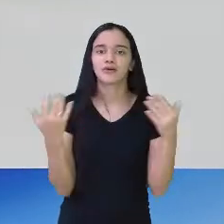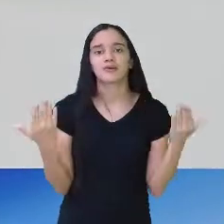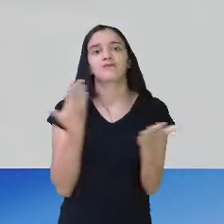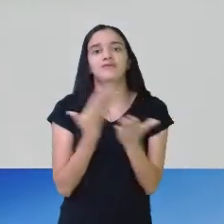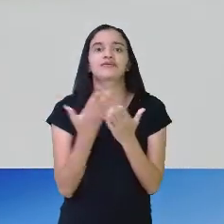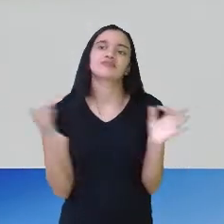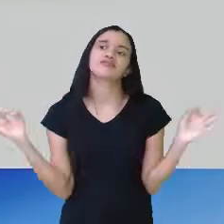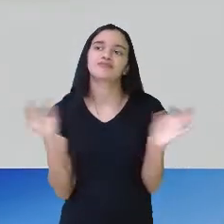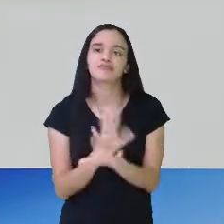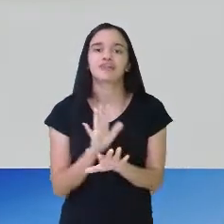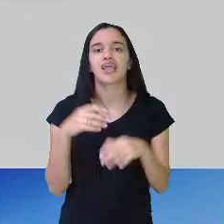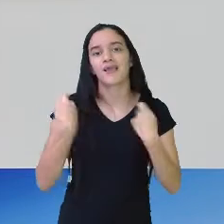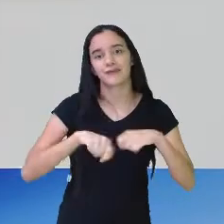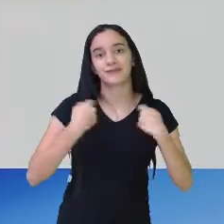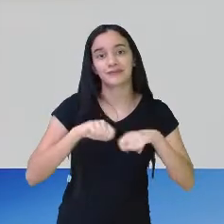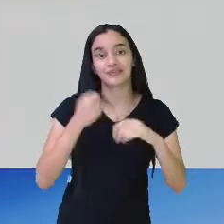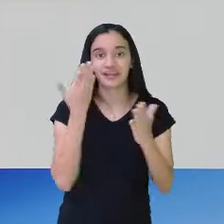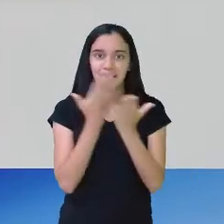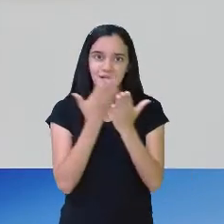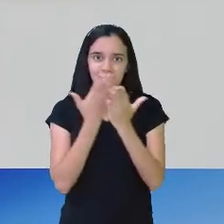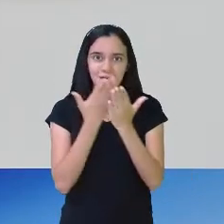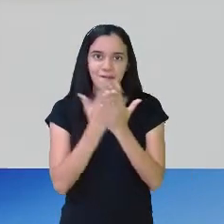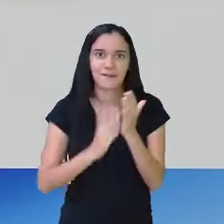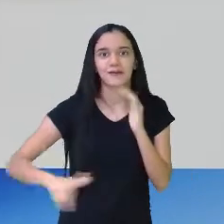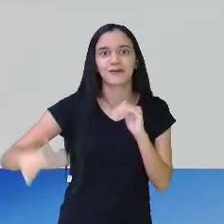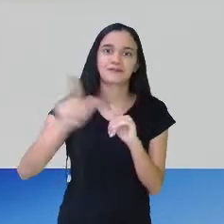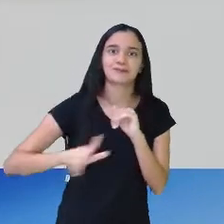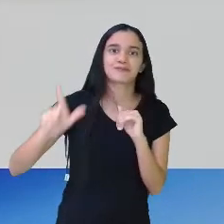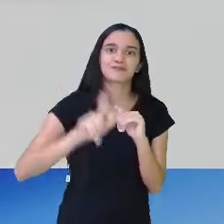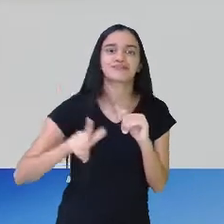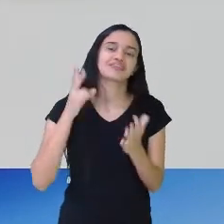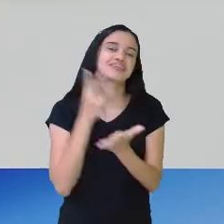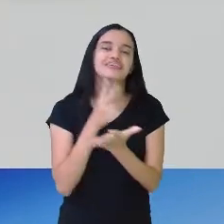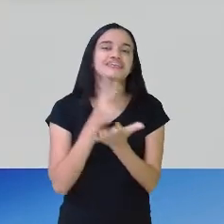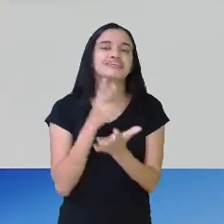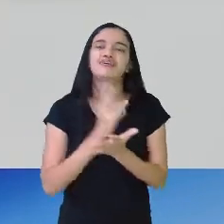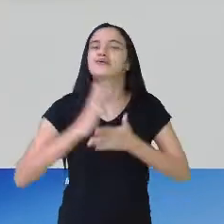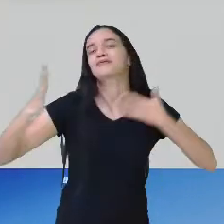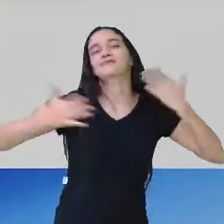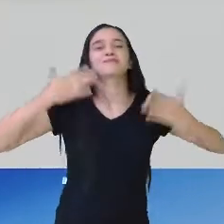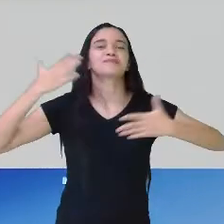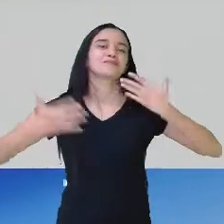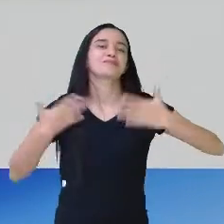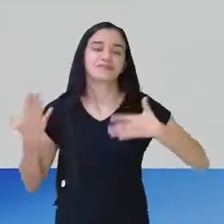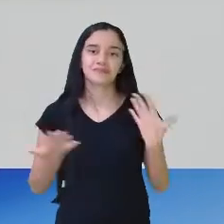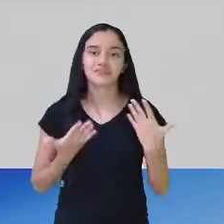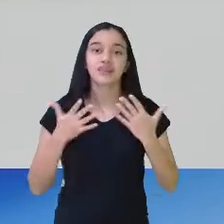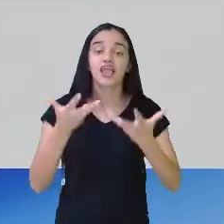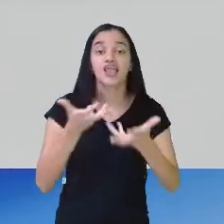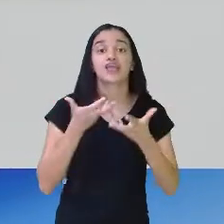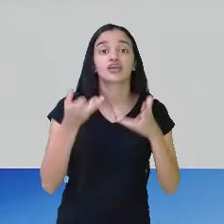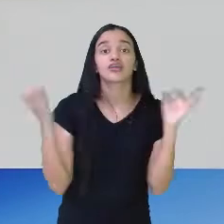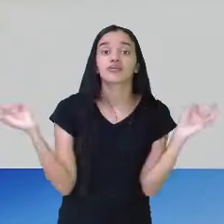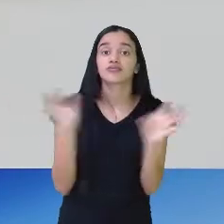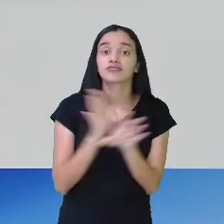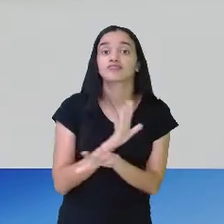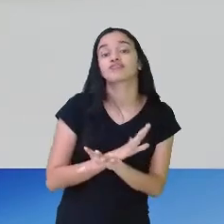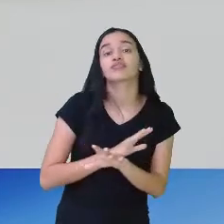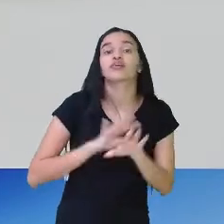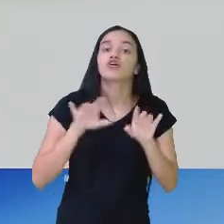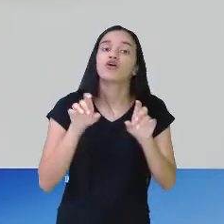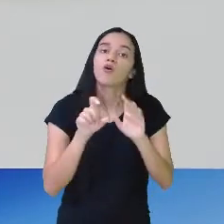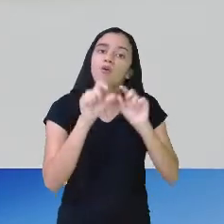de hoje, e eu preciso confessar que essas aulas de literatura são sempre, para mim, as aulas mais animadas, assim, eu queria encerrar com uma fala